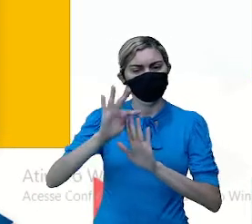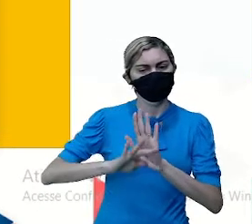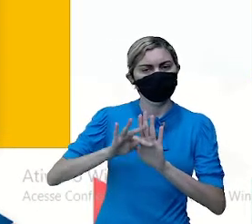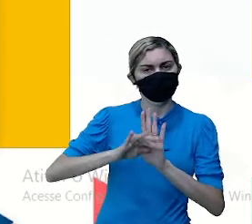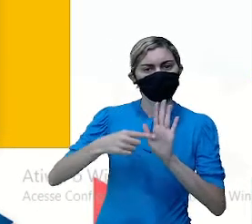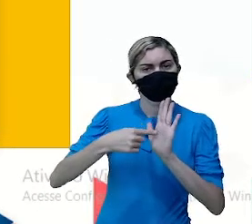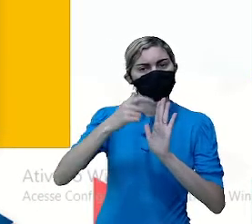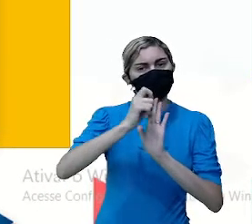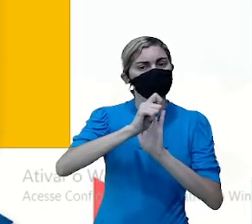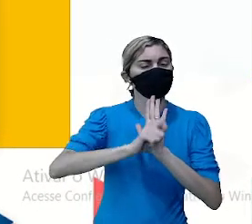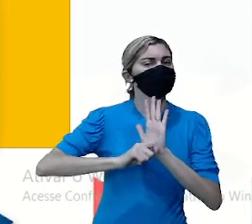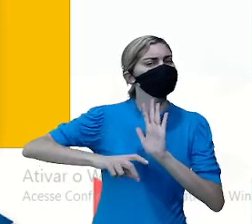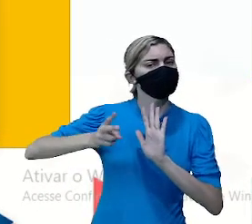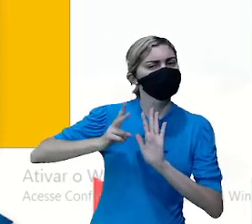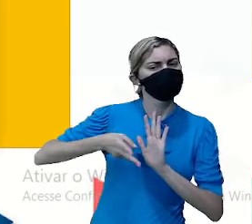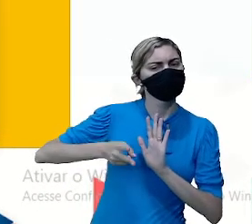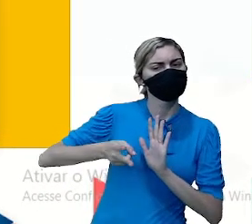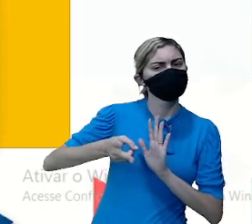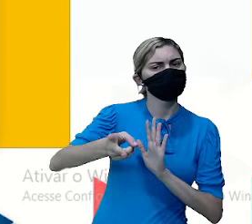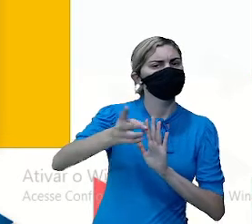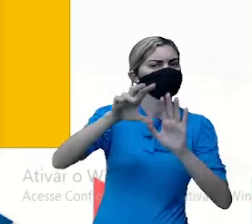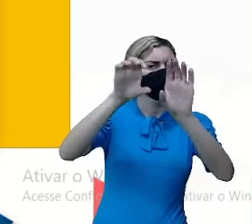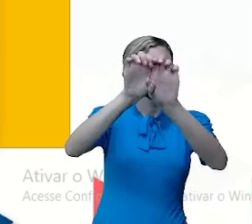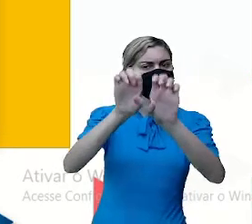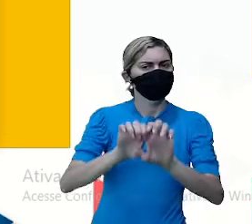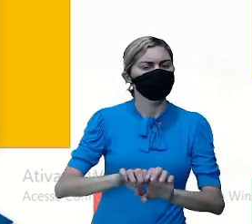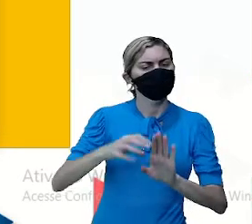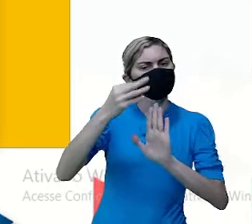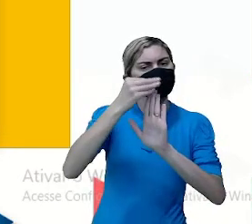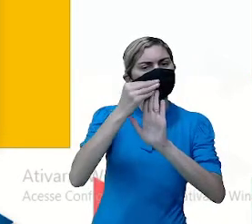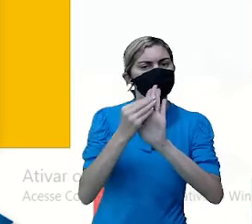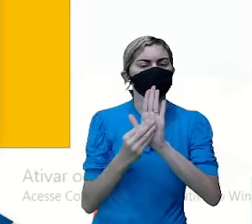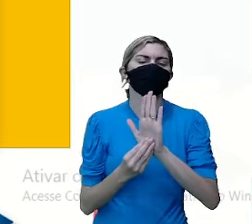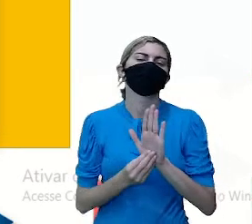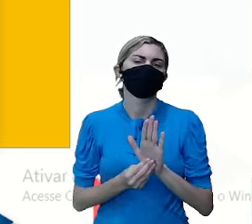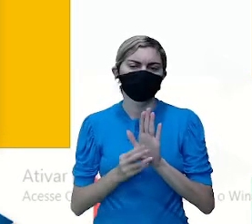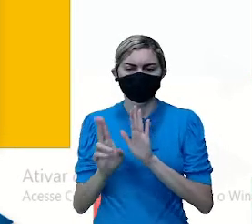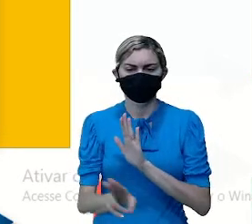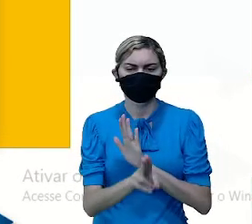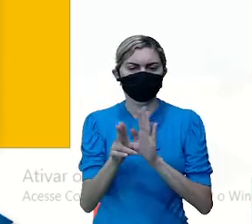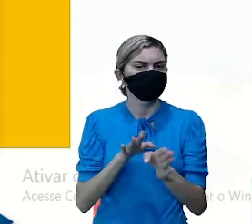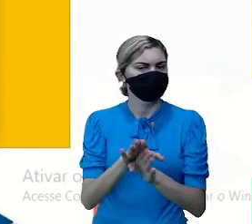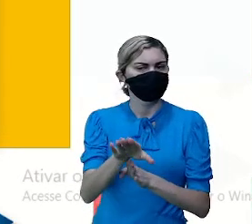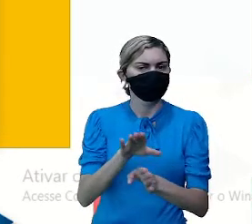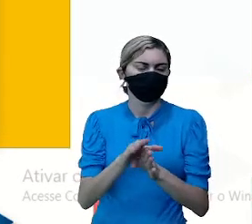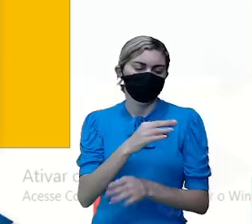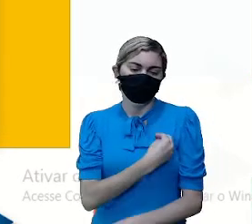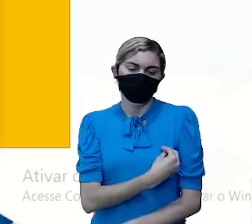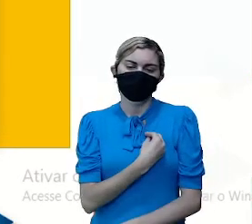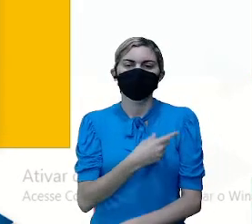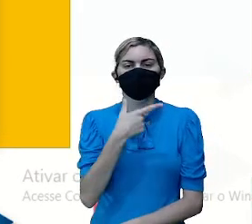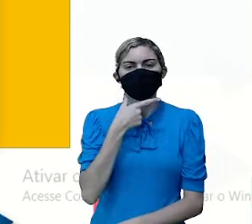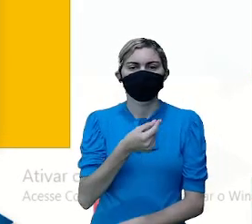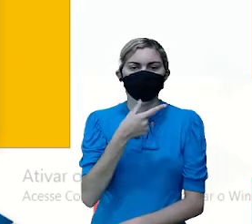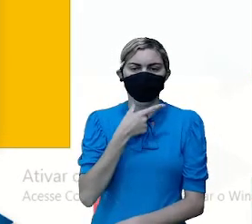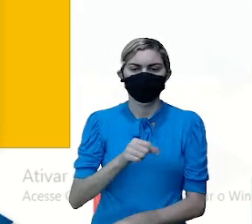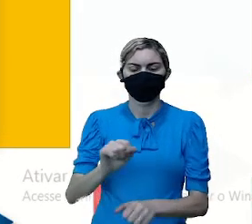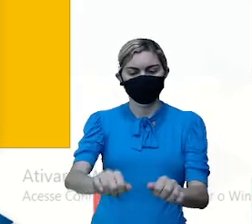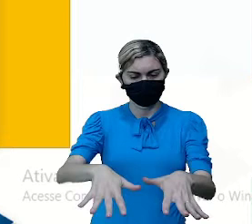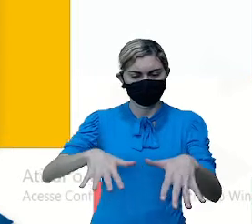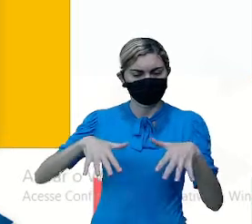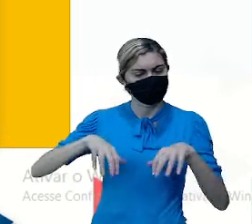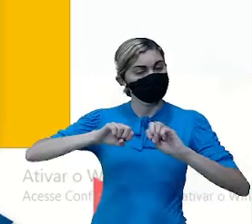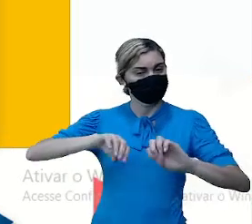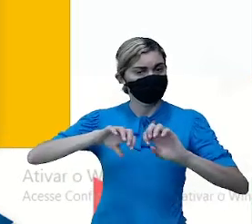sagrado mantém a mesma estrutura, sendo utilizado para orientar a vida do homem nos cultos e na